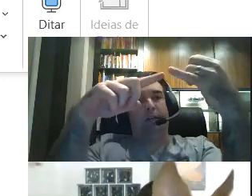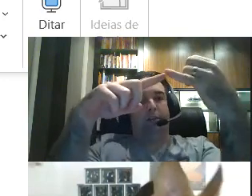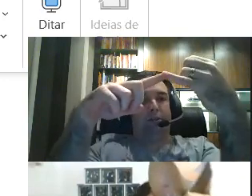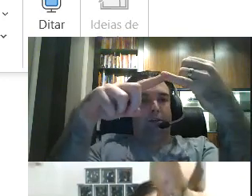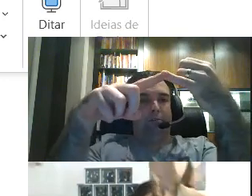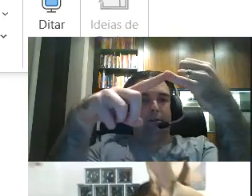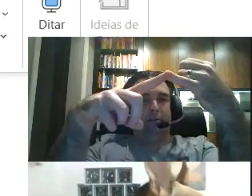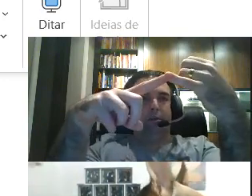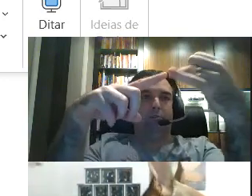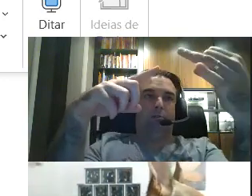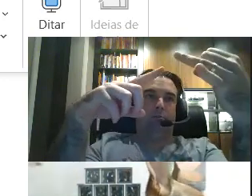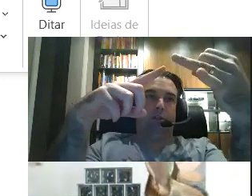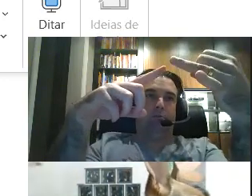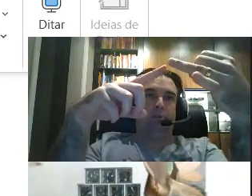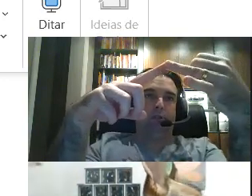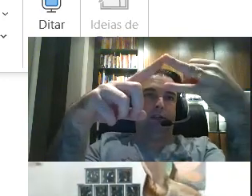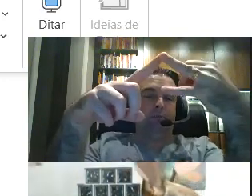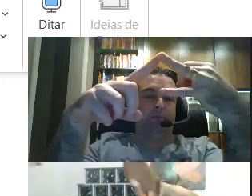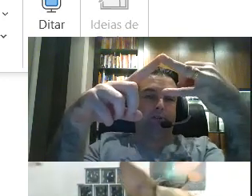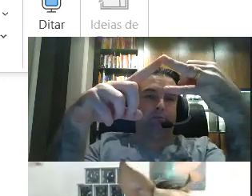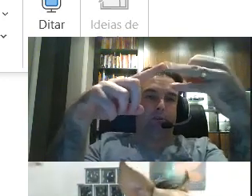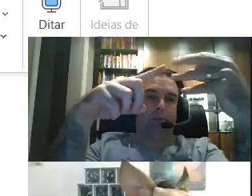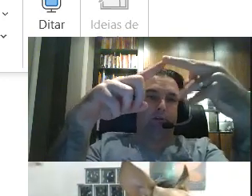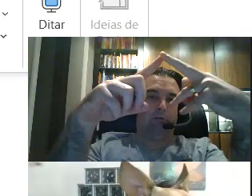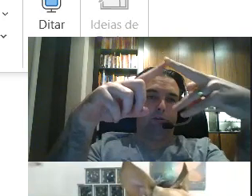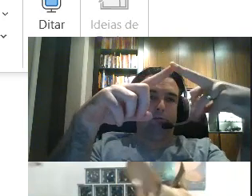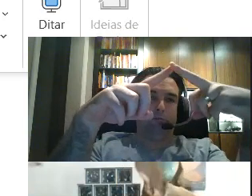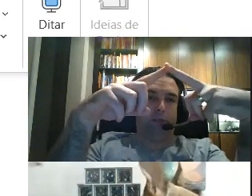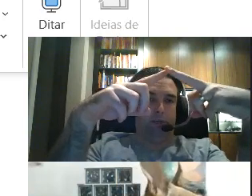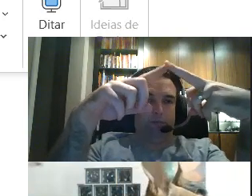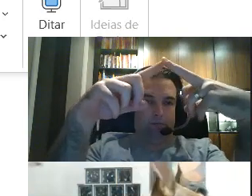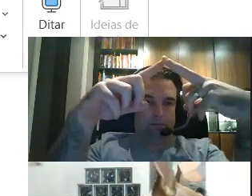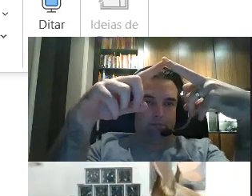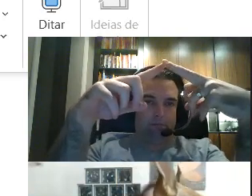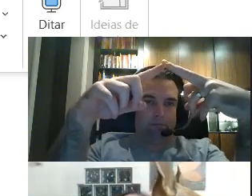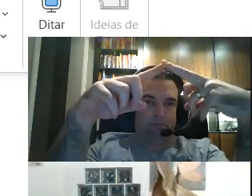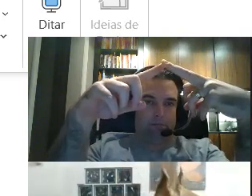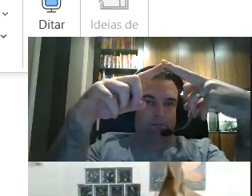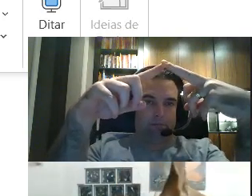já acreditei no aquecimento, eu já fui extremamente contra, hoje eu não sei.